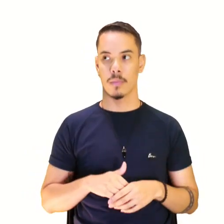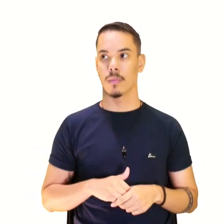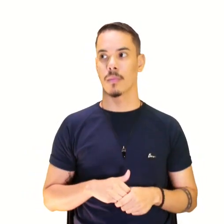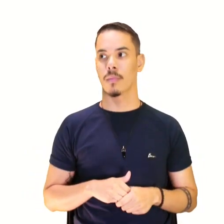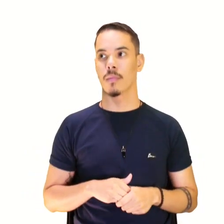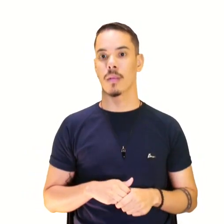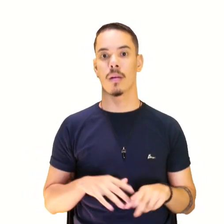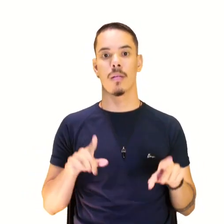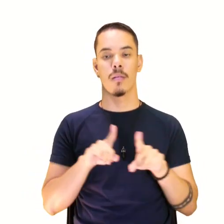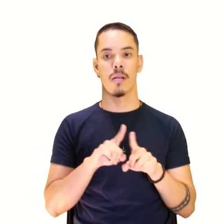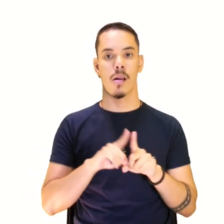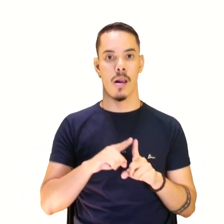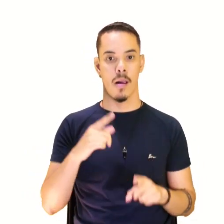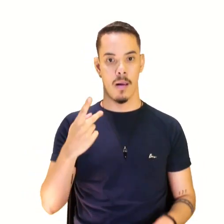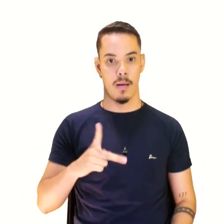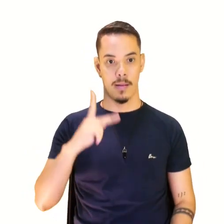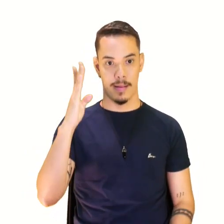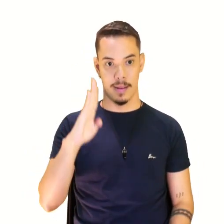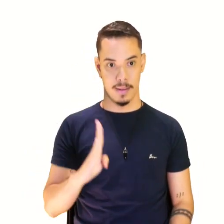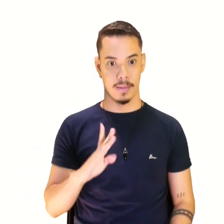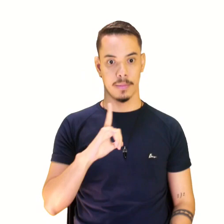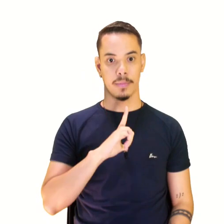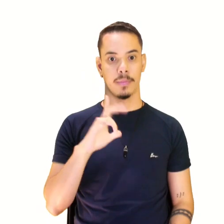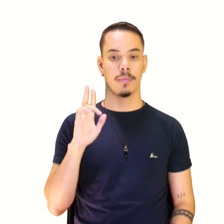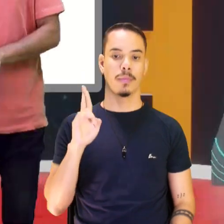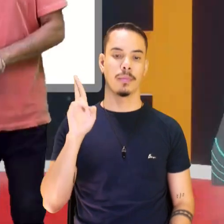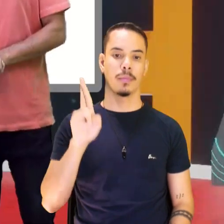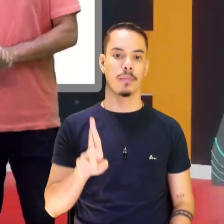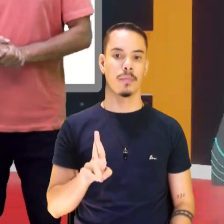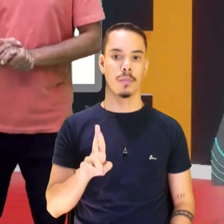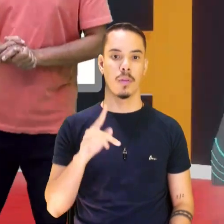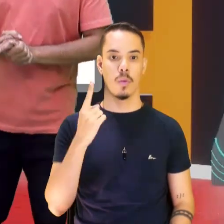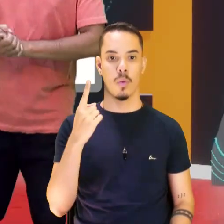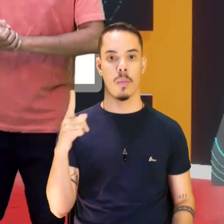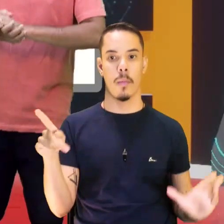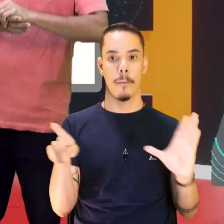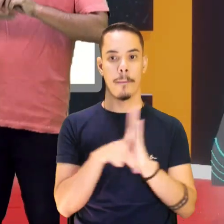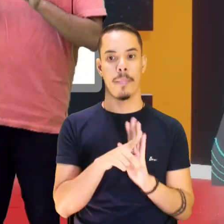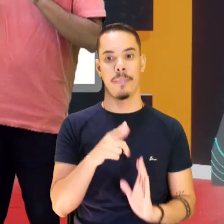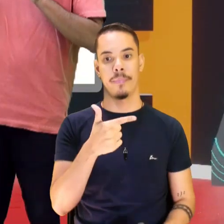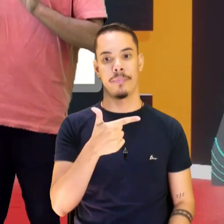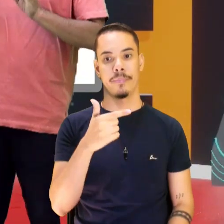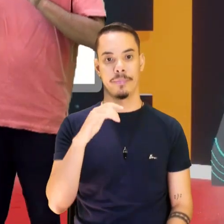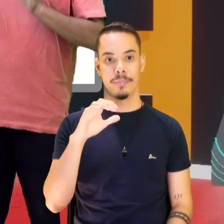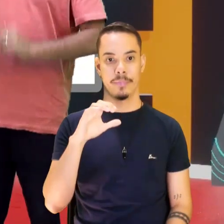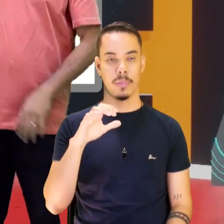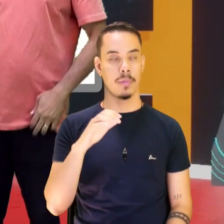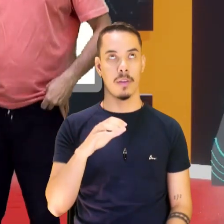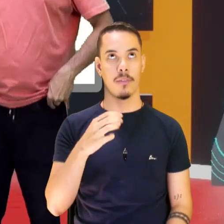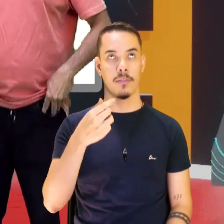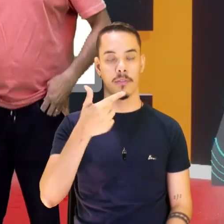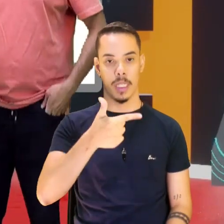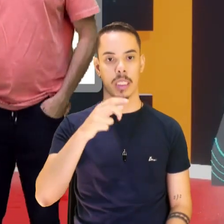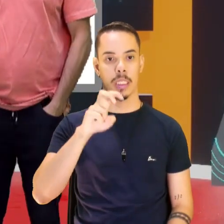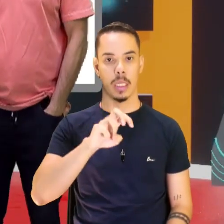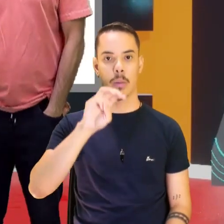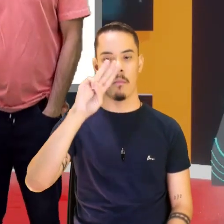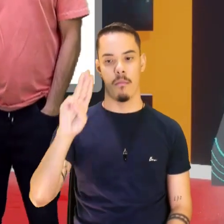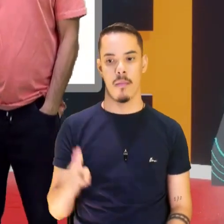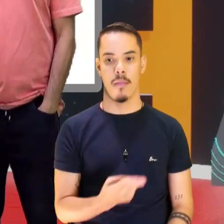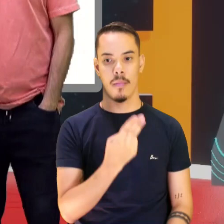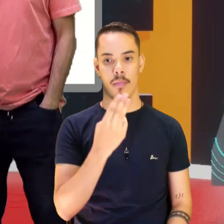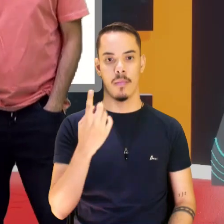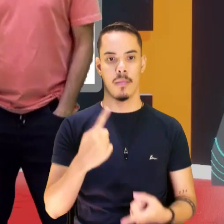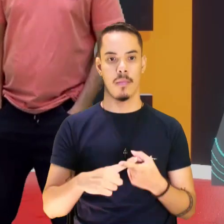O do Brasil tem uma representação de 1 para 25 milhões. Porque representa uma